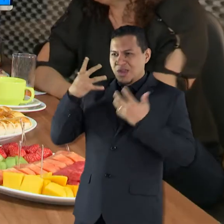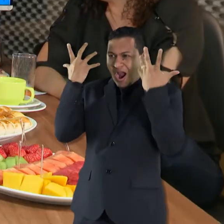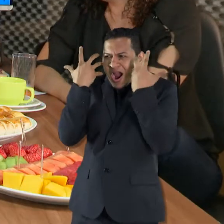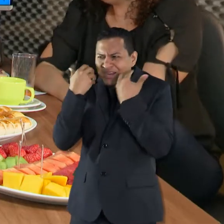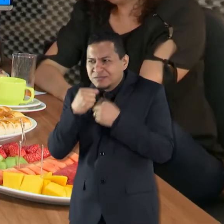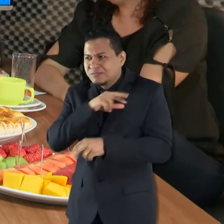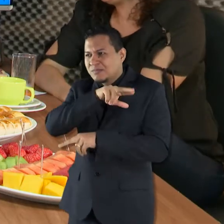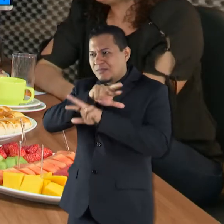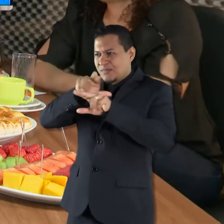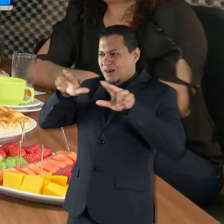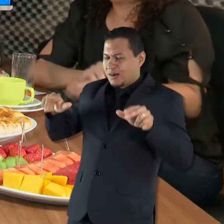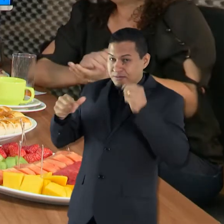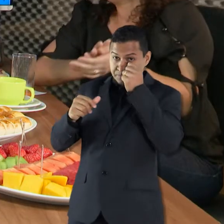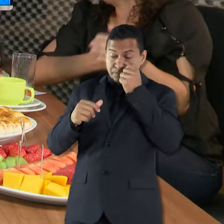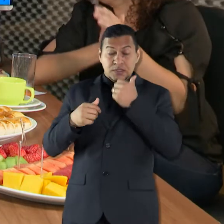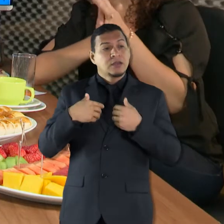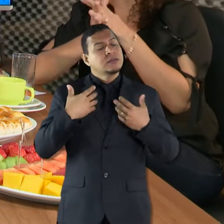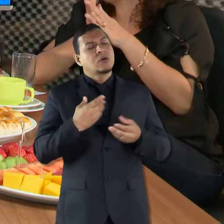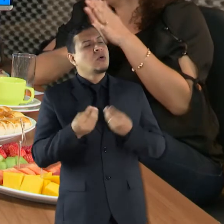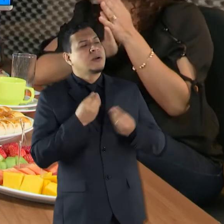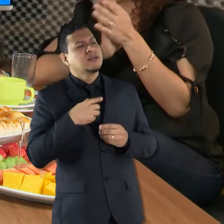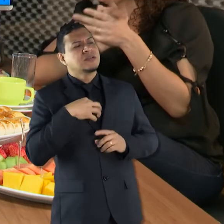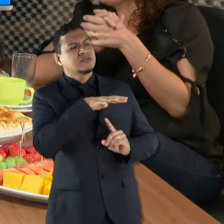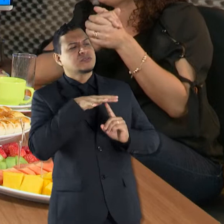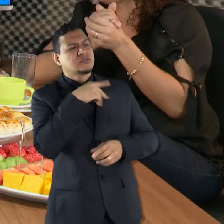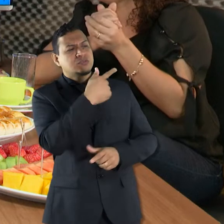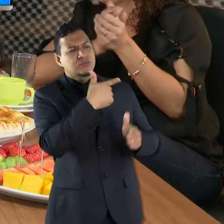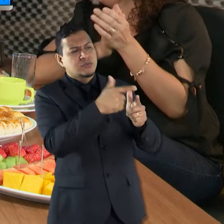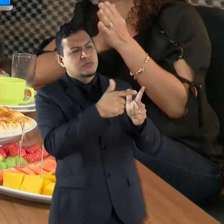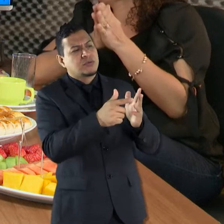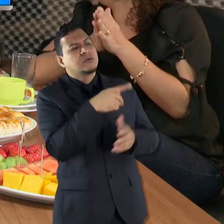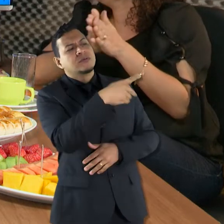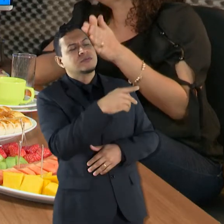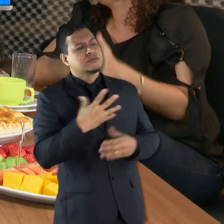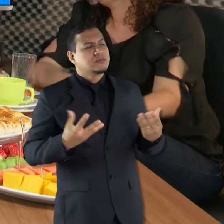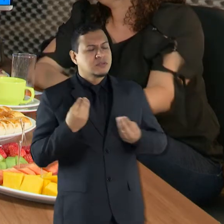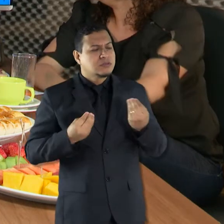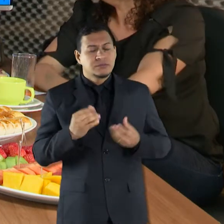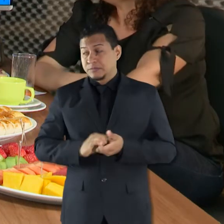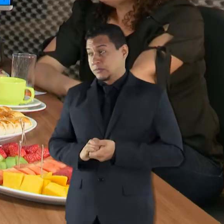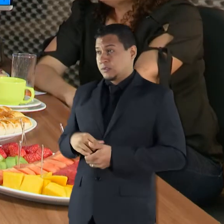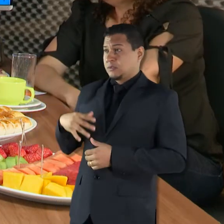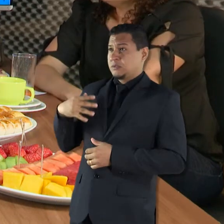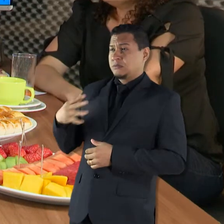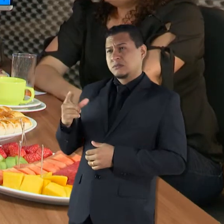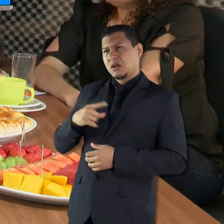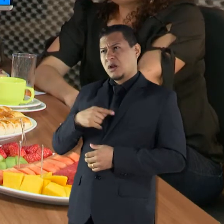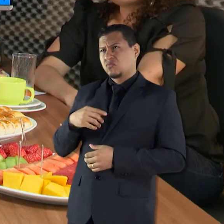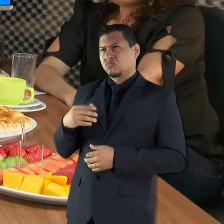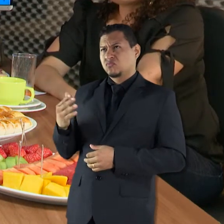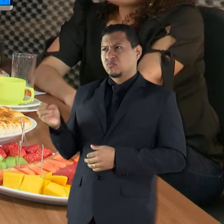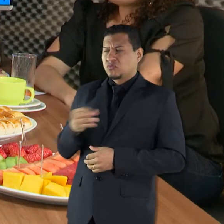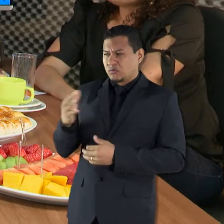criança. Olha que coisa linda, né? E como eles estão lidando assim com o seu problema de saúde? Olha, o Enzo tinha